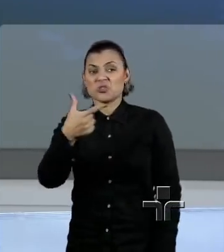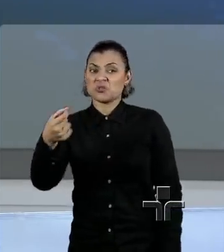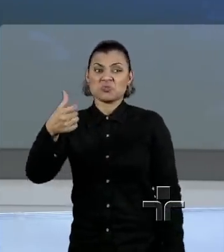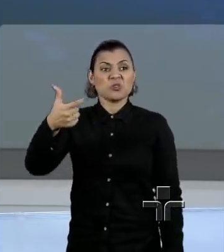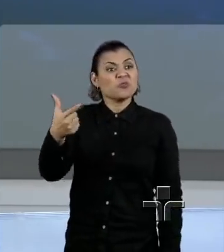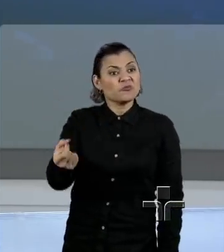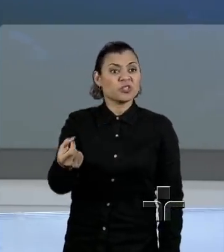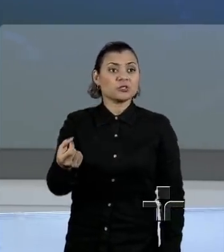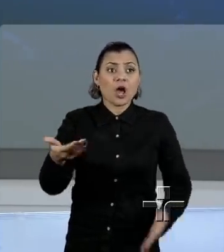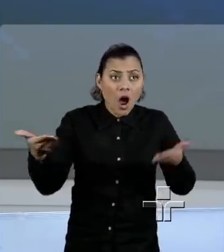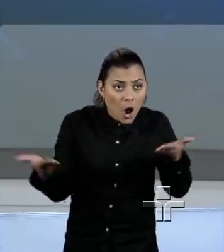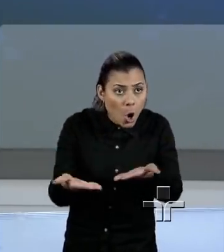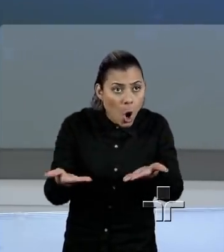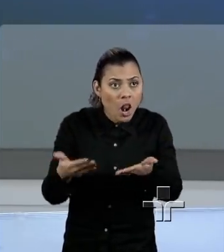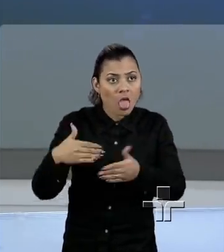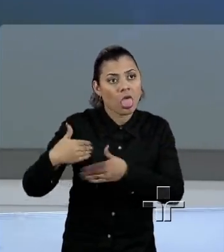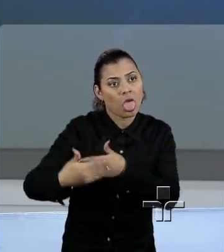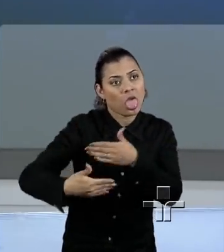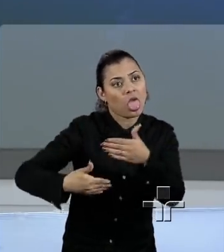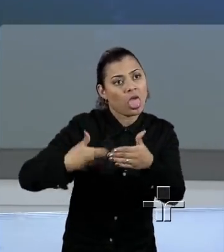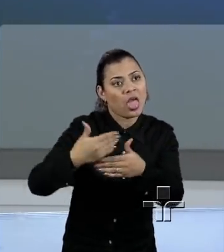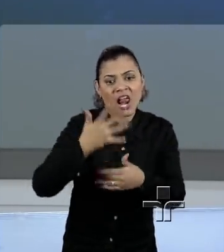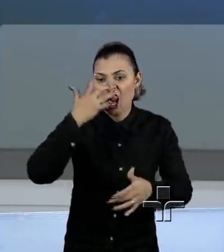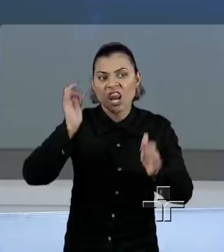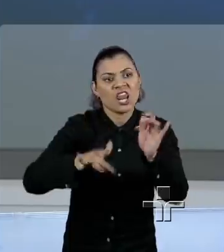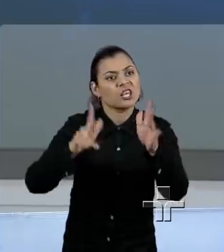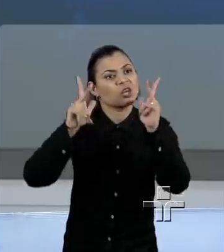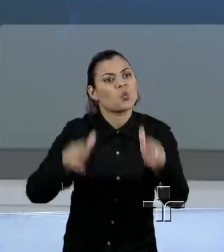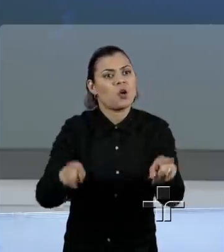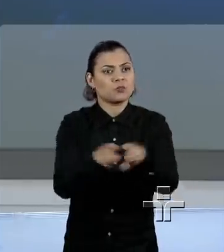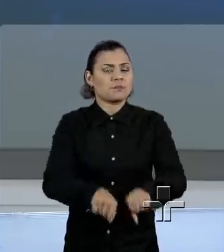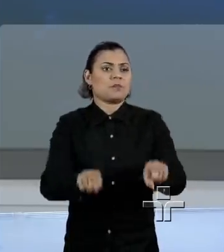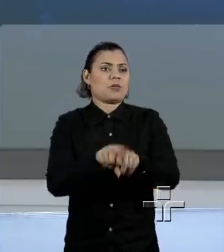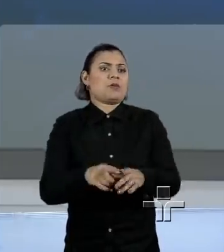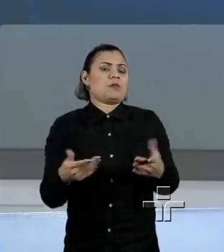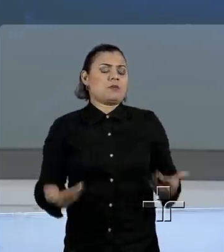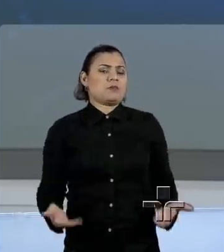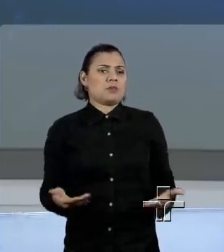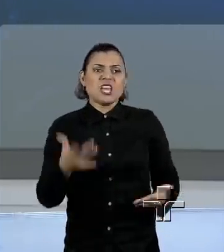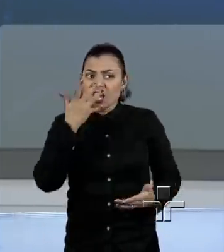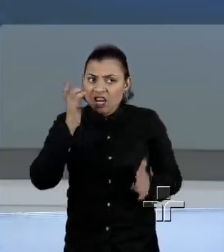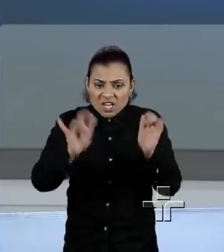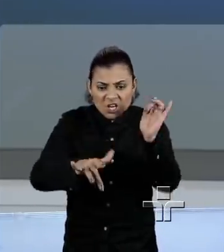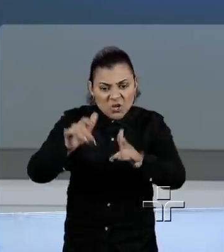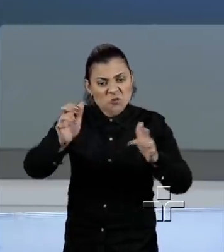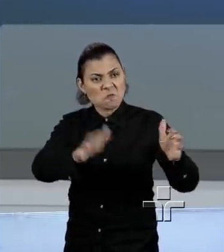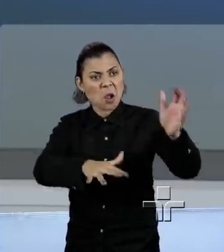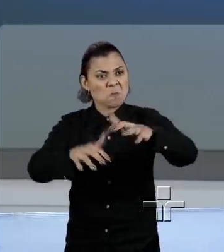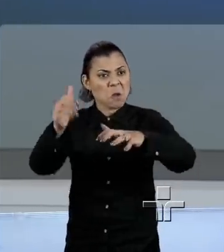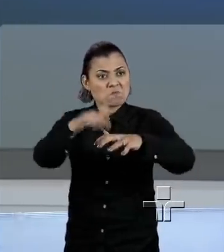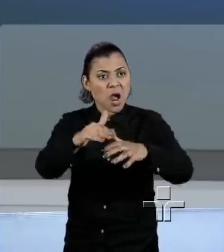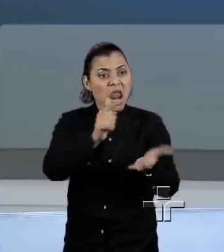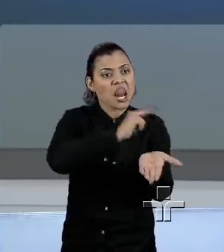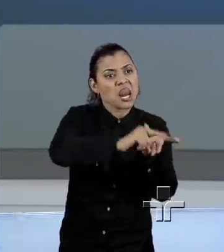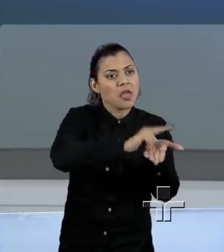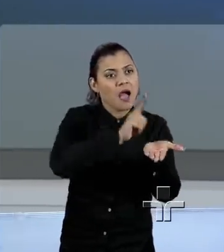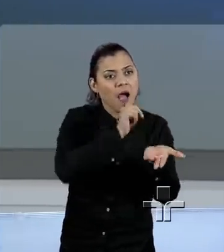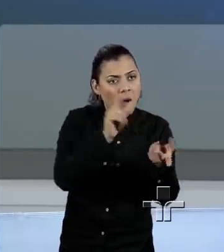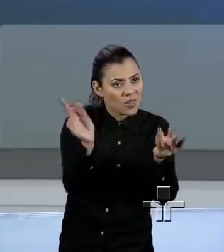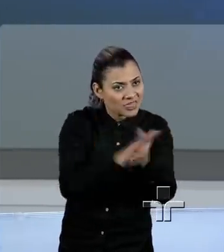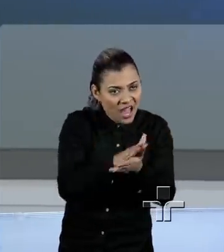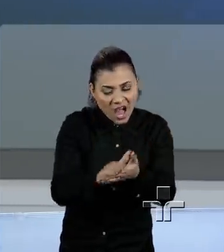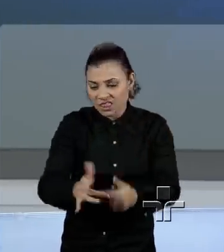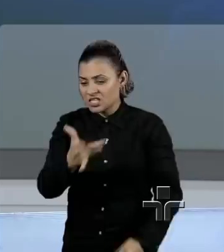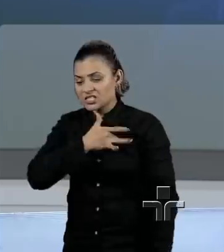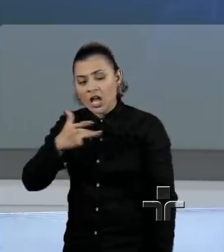2020... Estamos postergando e lixões é a mesma coisa. Lixo, falta de tratamento, saúde das